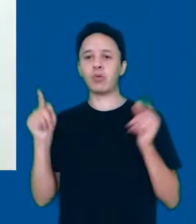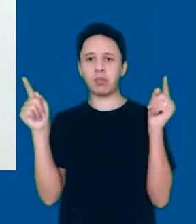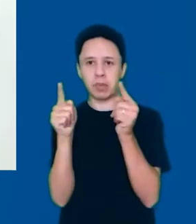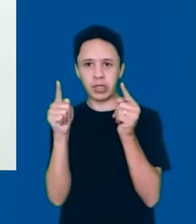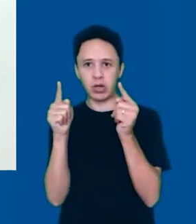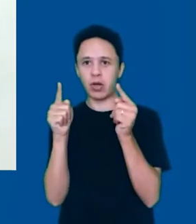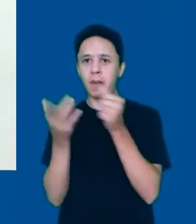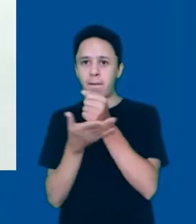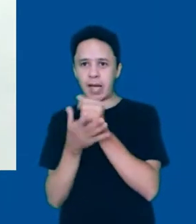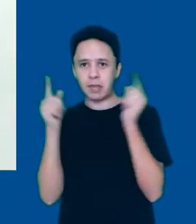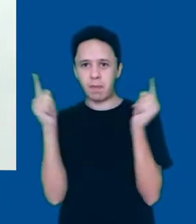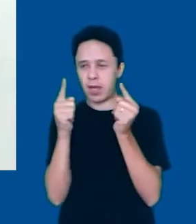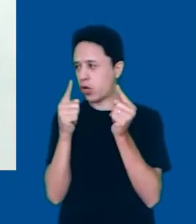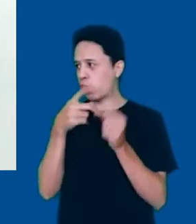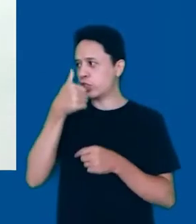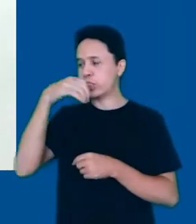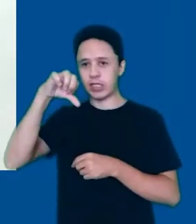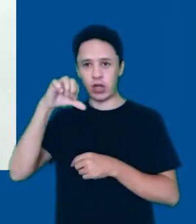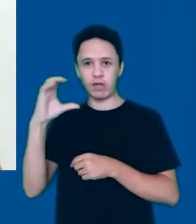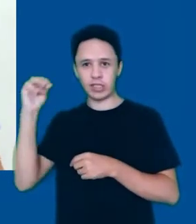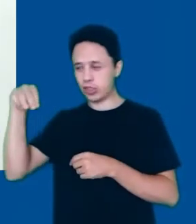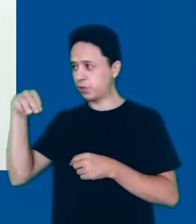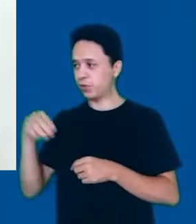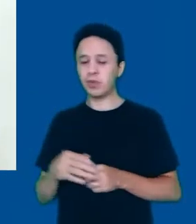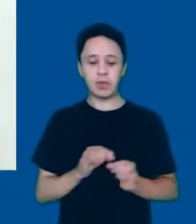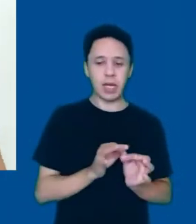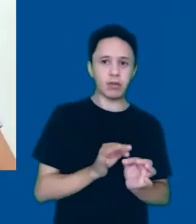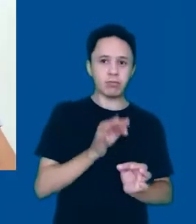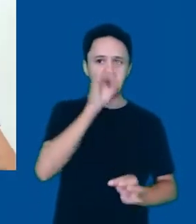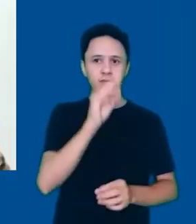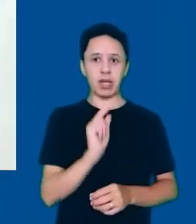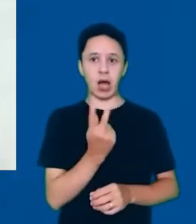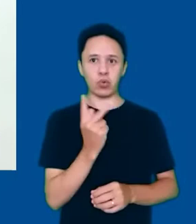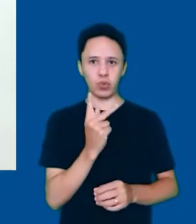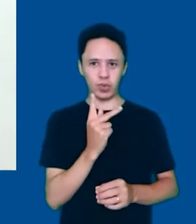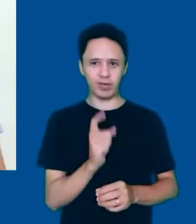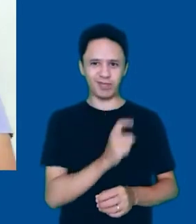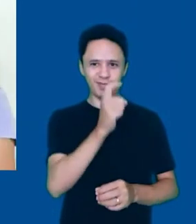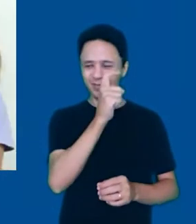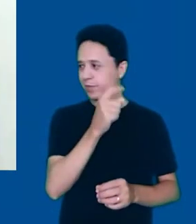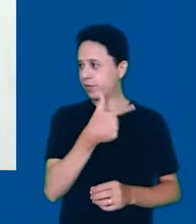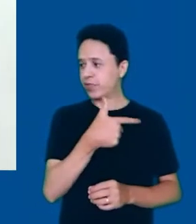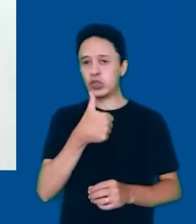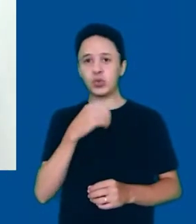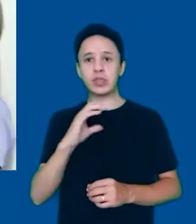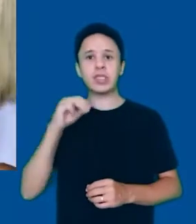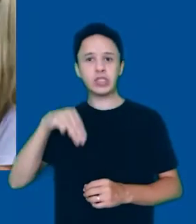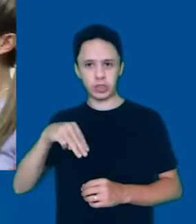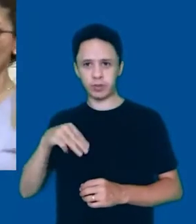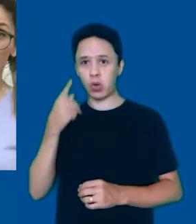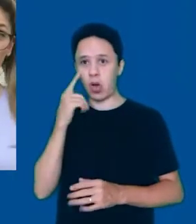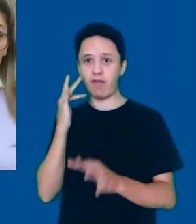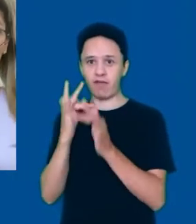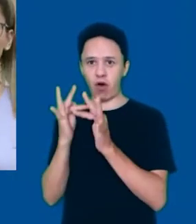tem 19 e a nossa altura tem 21 centímetros, certo? Como é que vai ficar, então, o cálculo dessa área? Olha que eu já coloquei